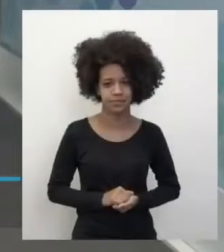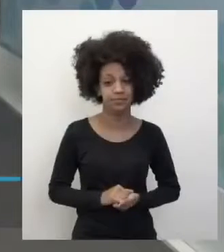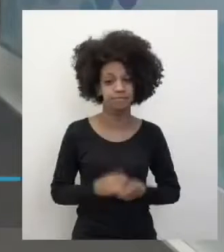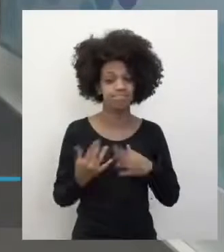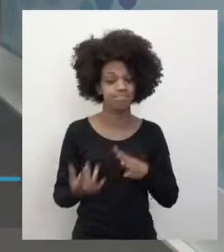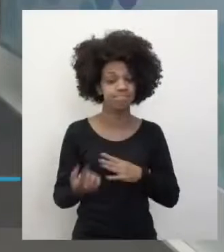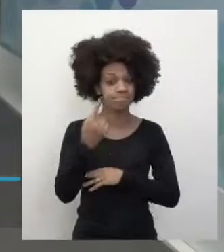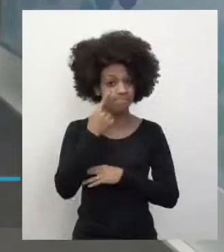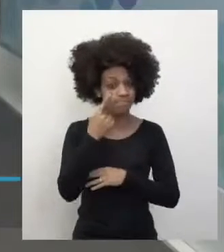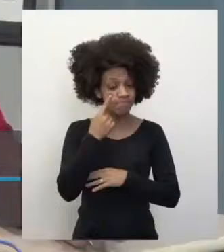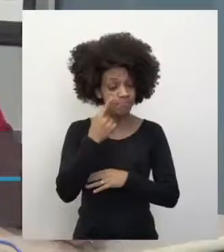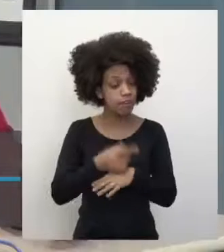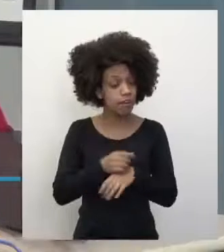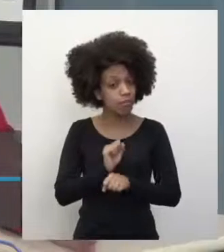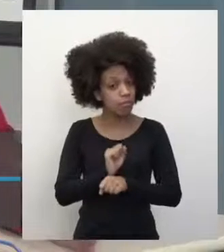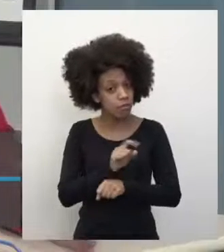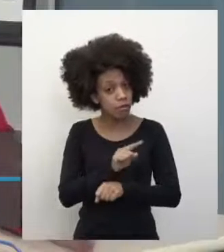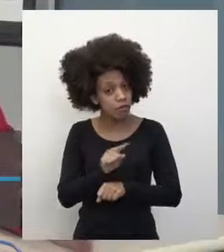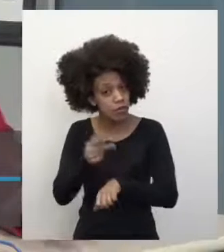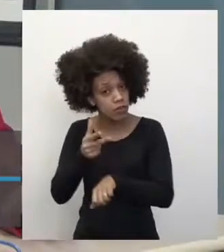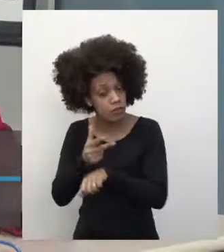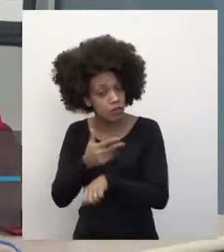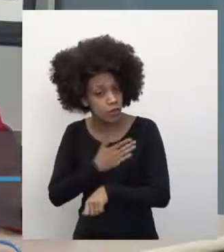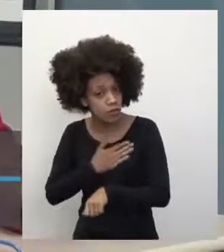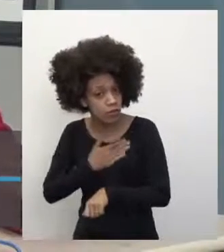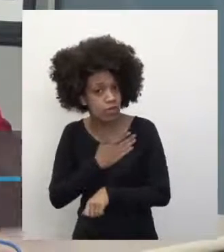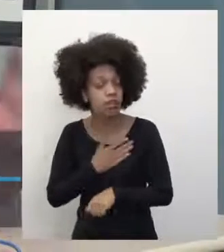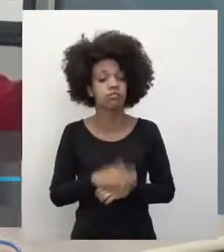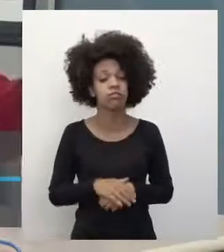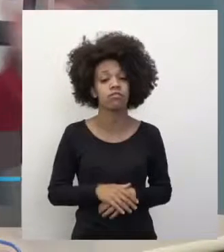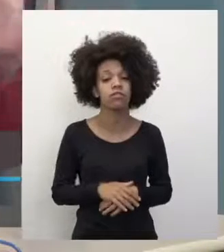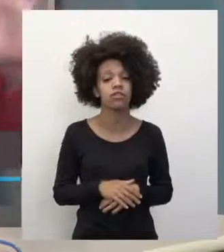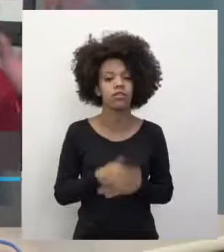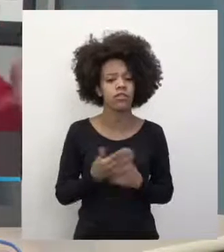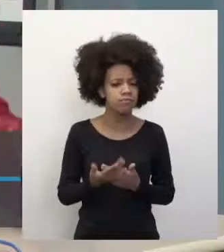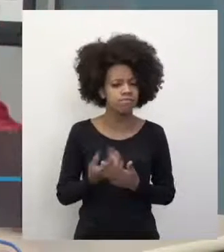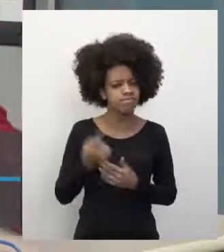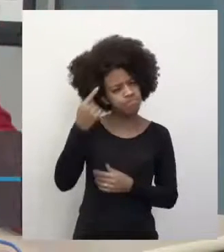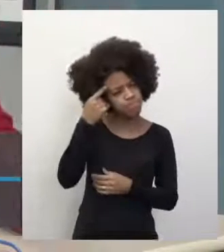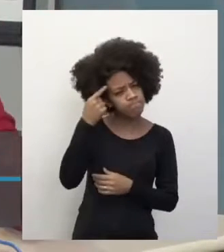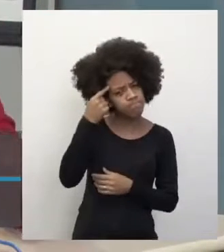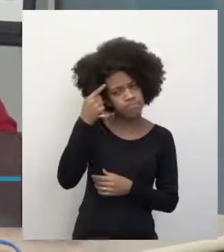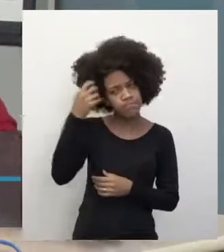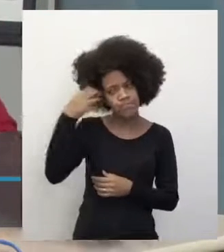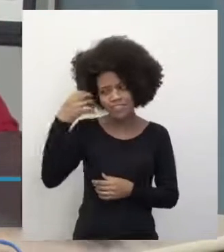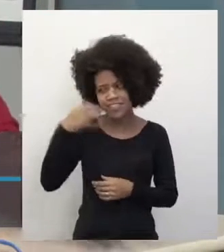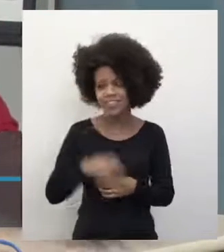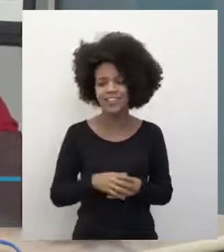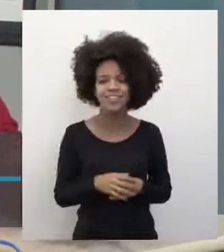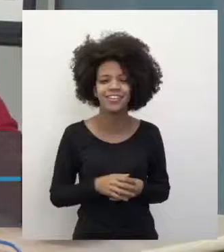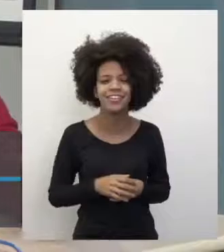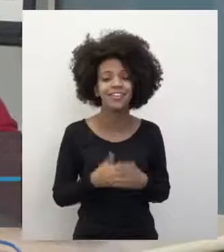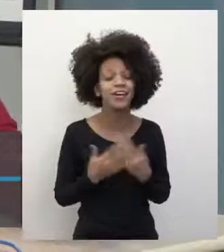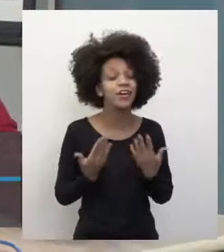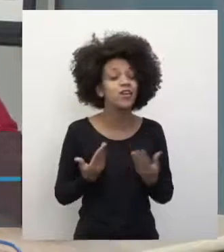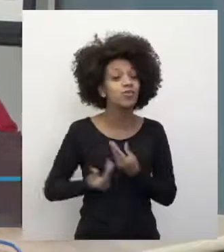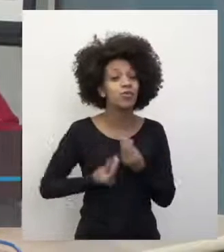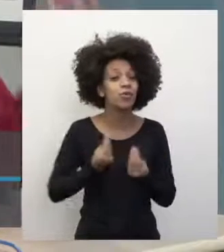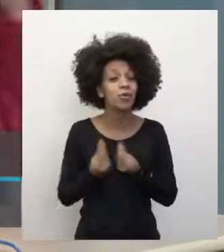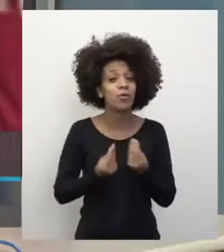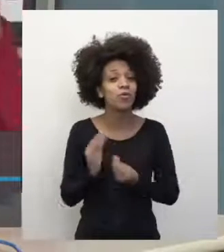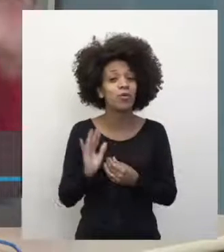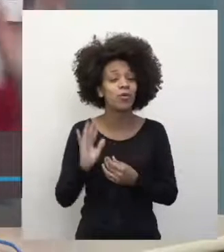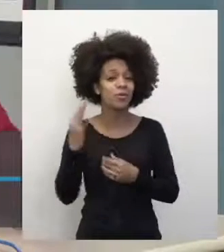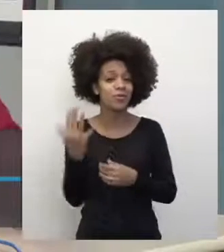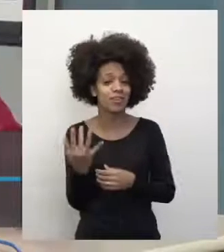Olha só, gente, espero que vocês tenham gostado do vídeo, né? Deu pra gente ter uma ideia, né, sobre essas dimensões, né?